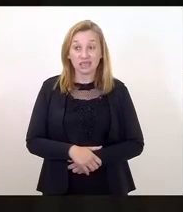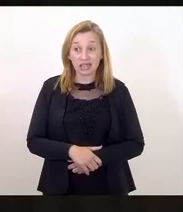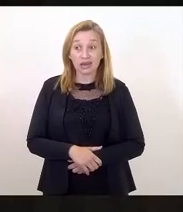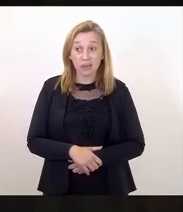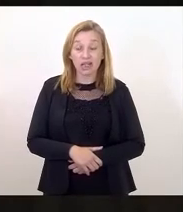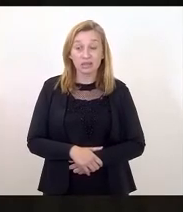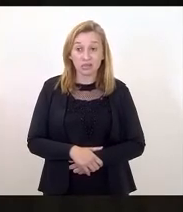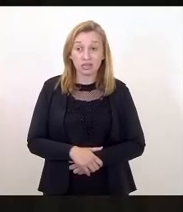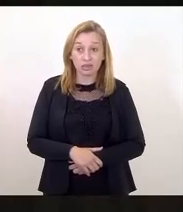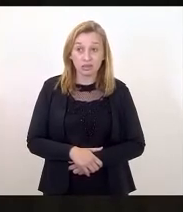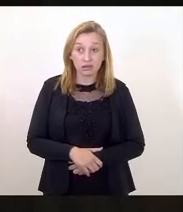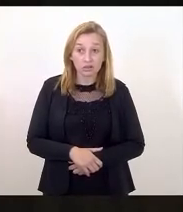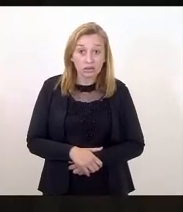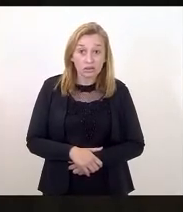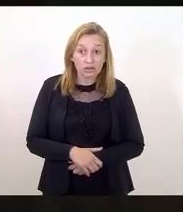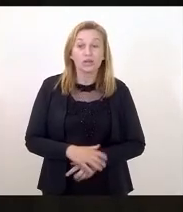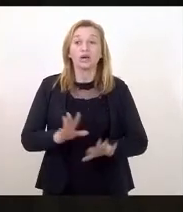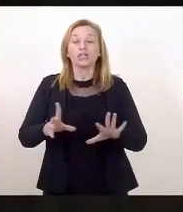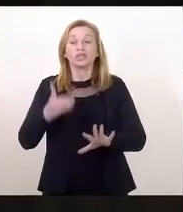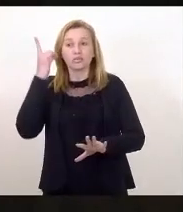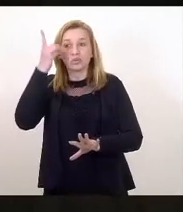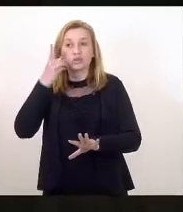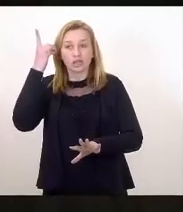designa a deputada...